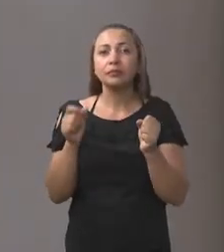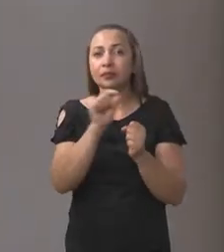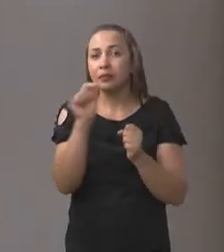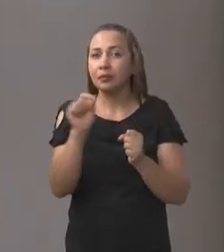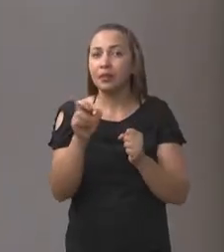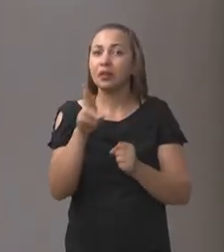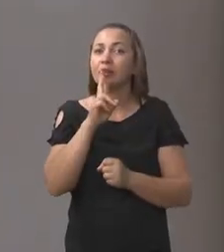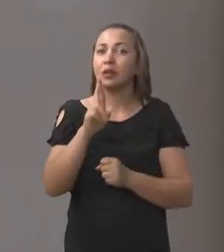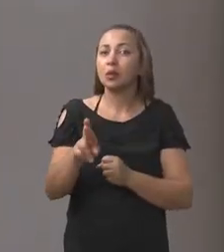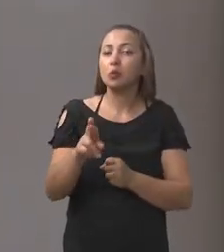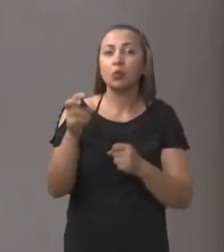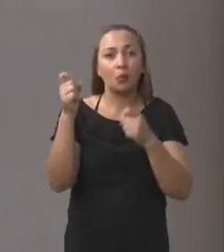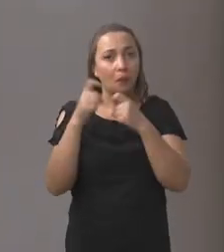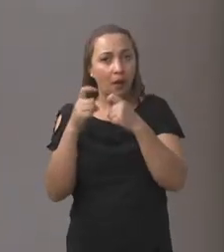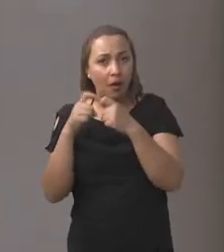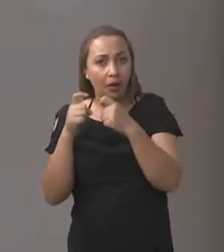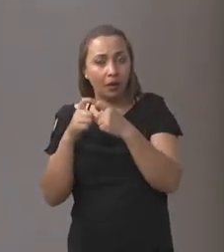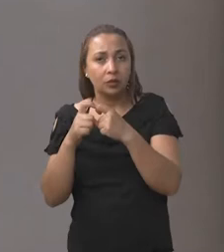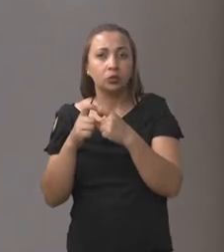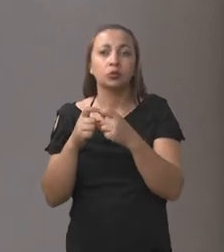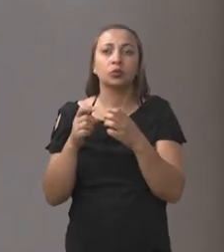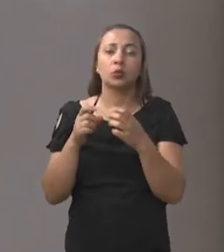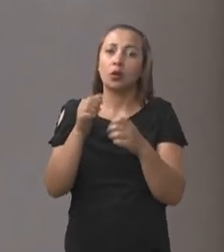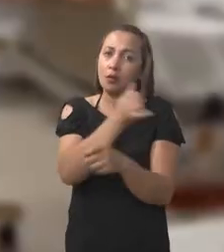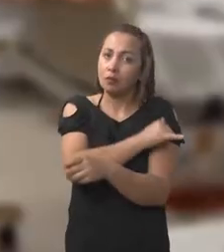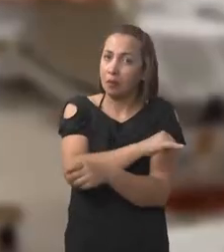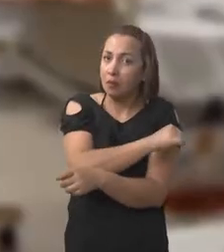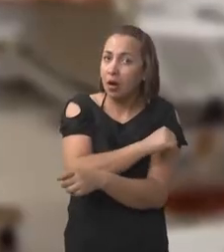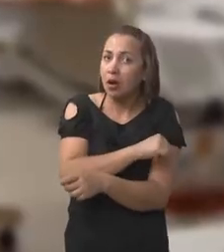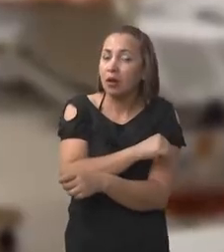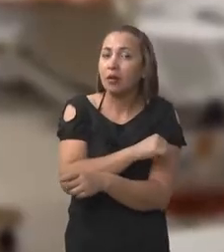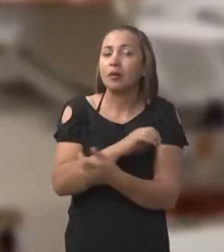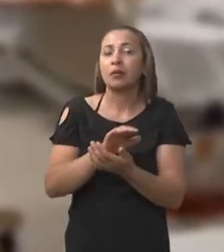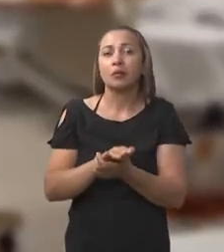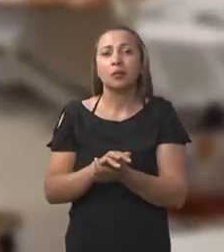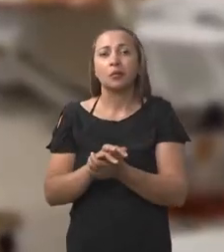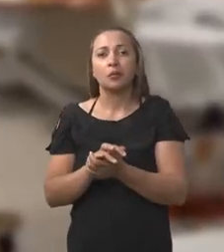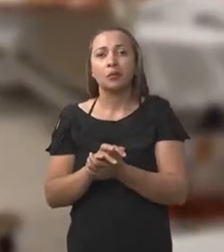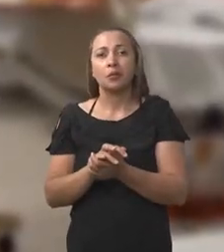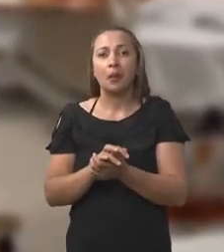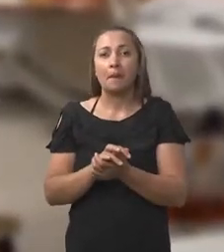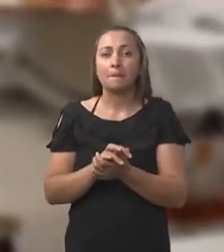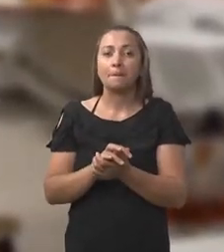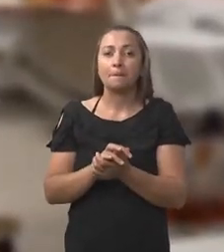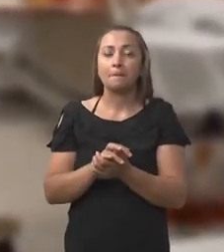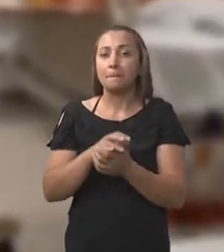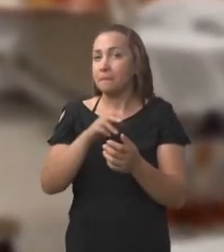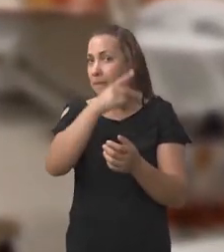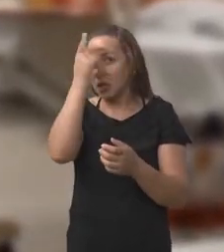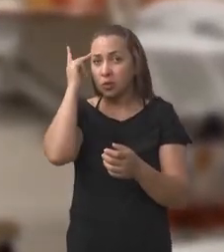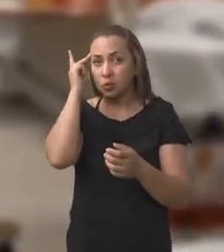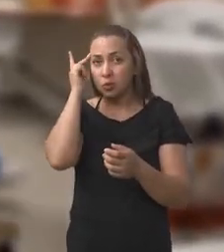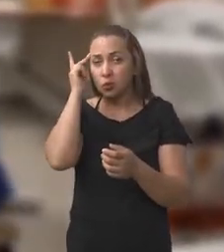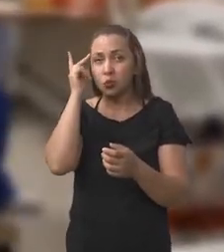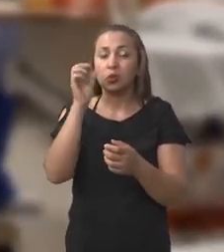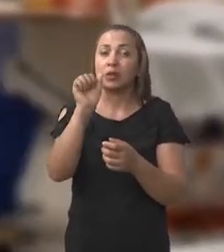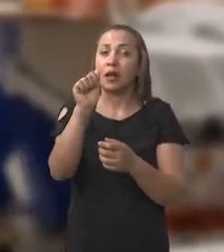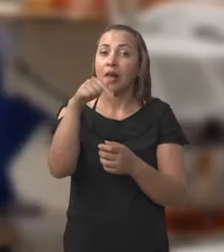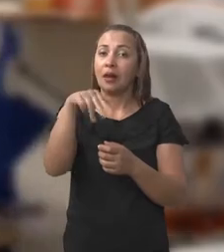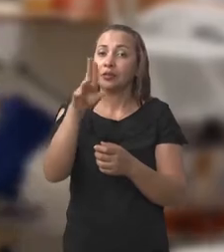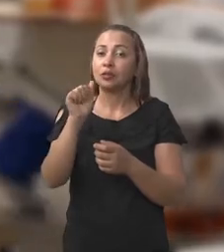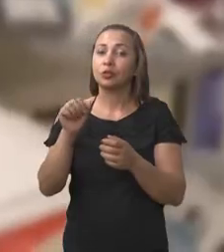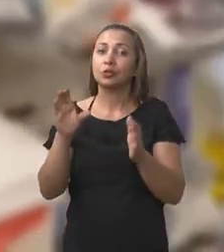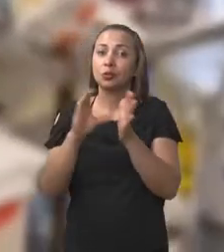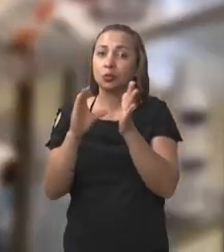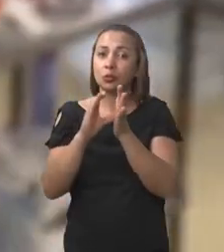né, quem respondeu foram médicos, enfermeiros, agente comunitário de saúde foi a